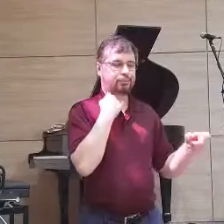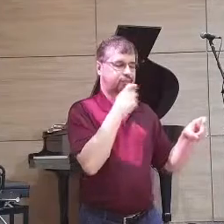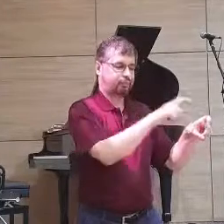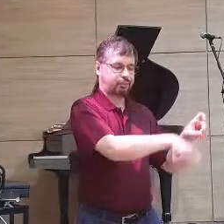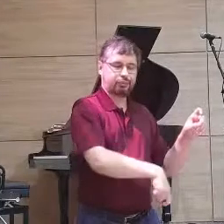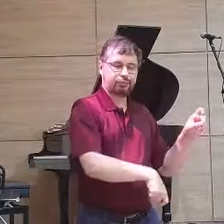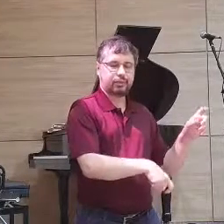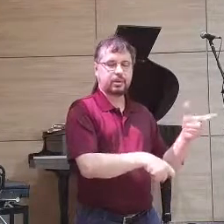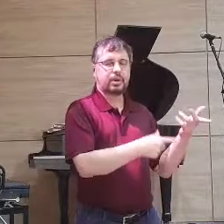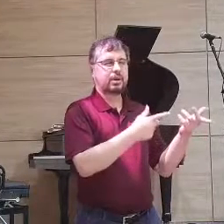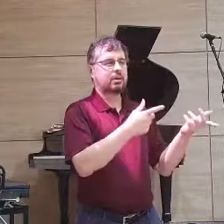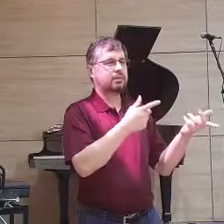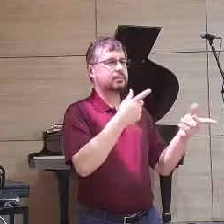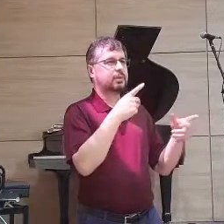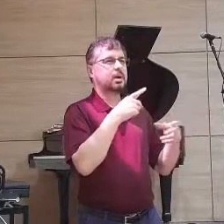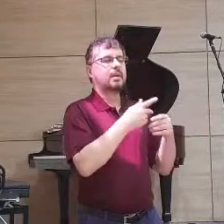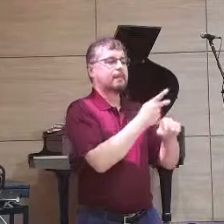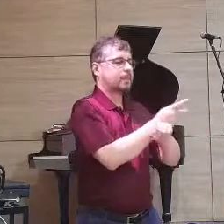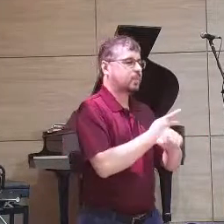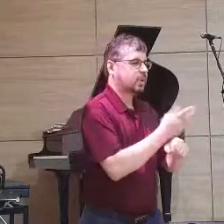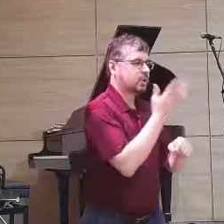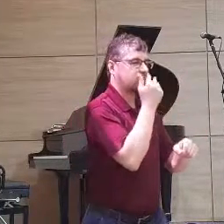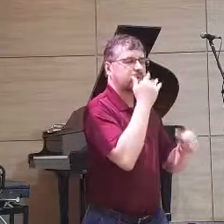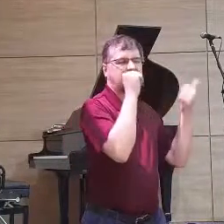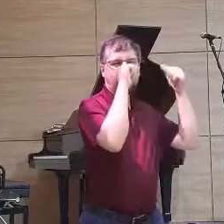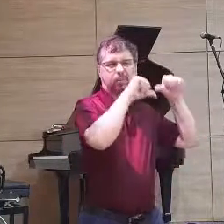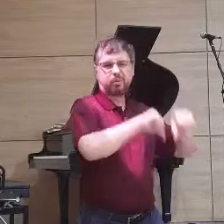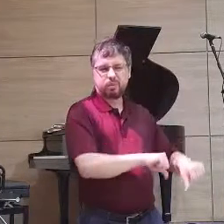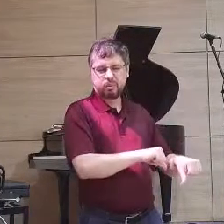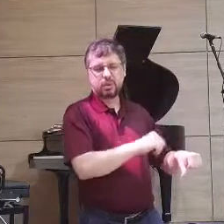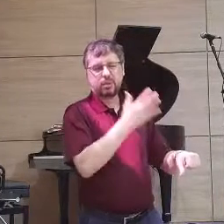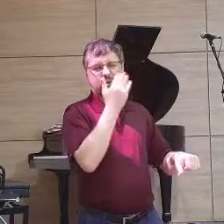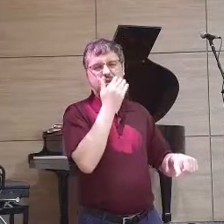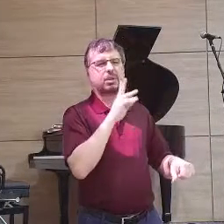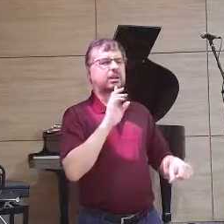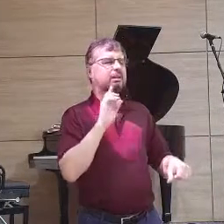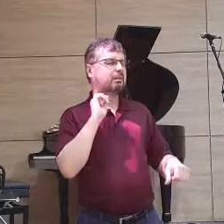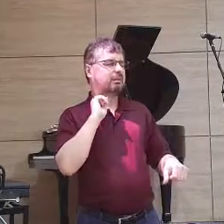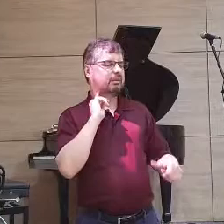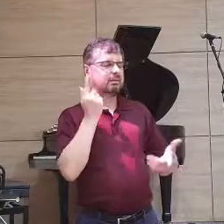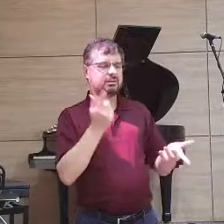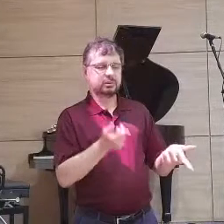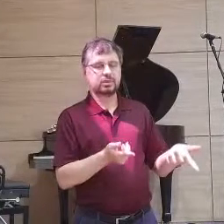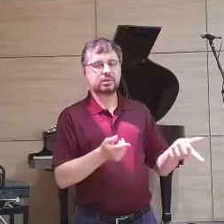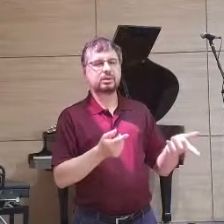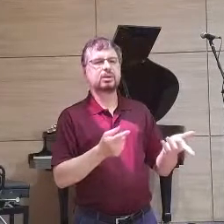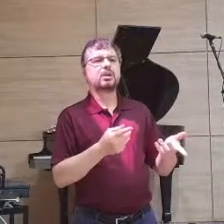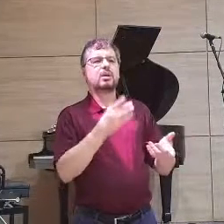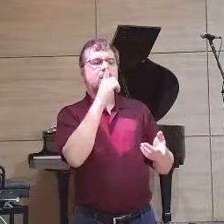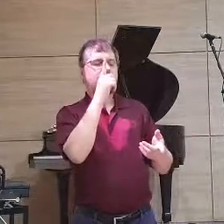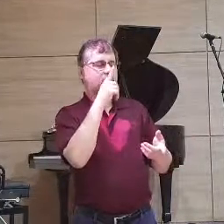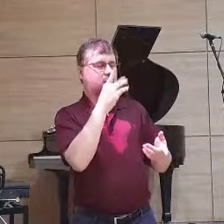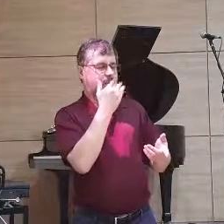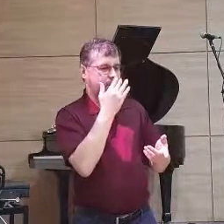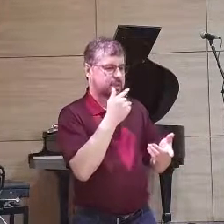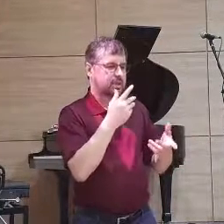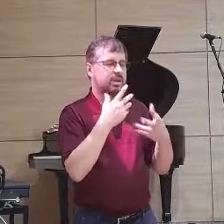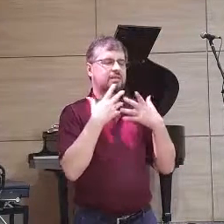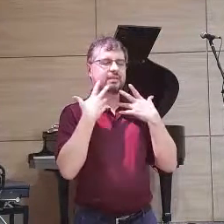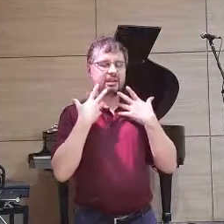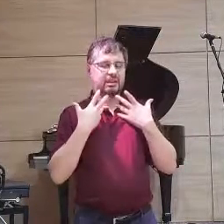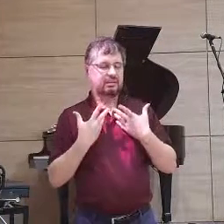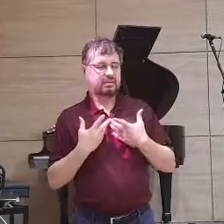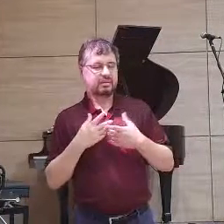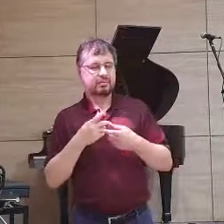podridão buscando comida podre buscando comida que vai fazer com que a sua saúde física